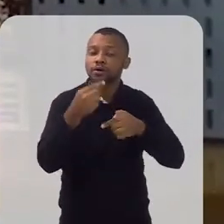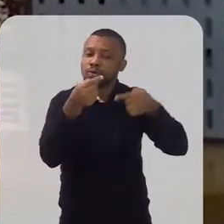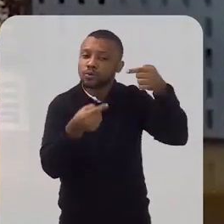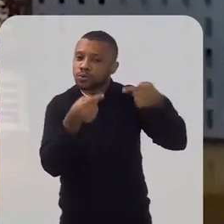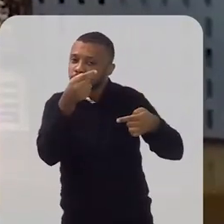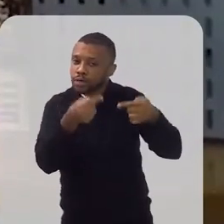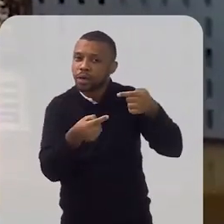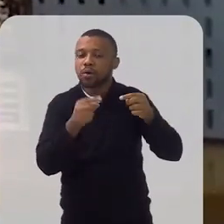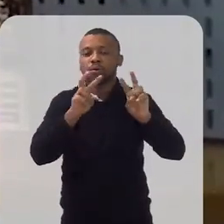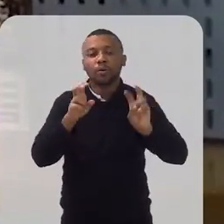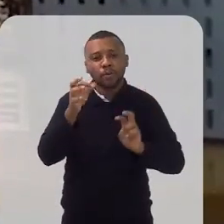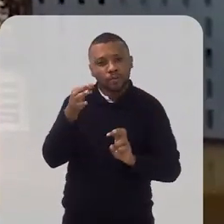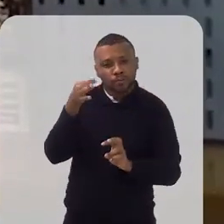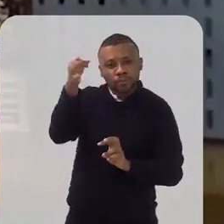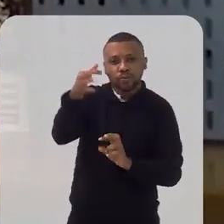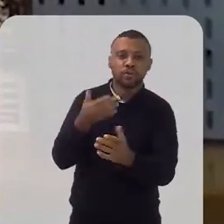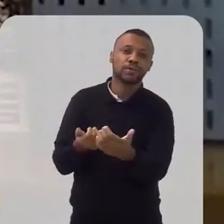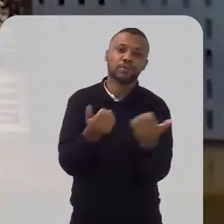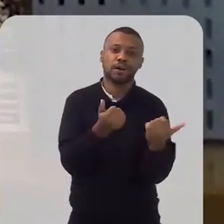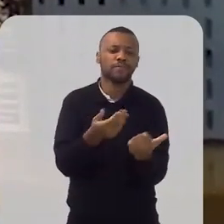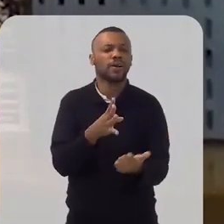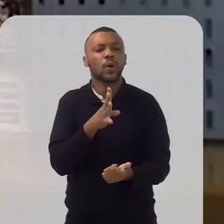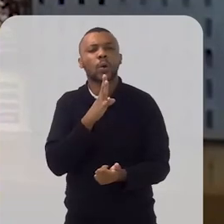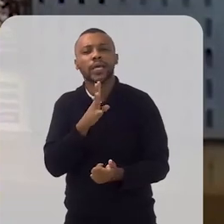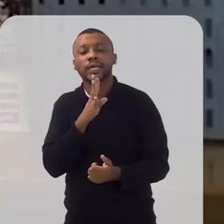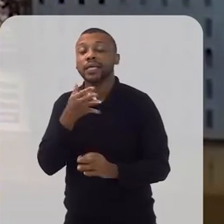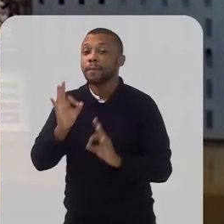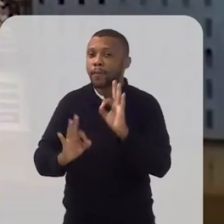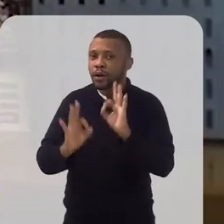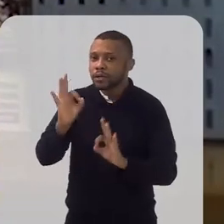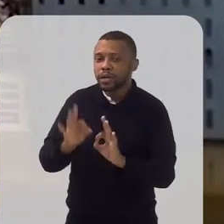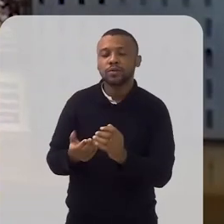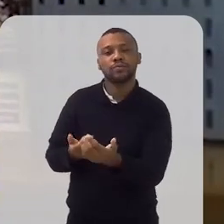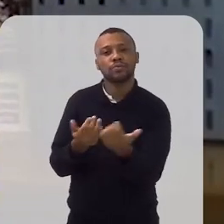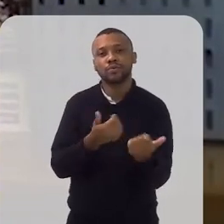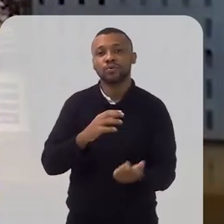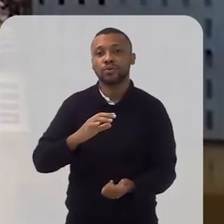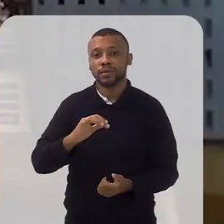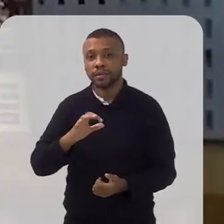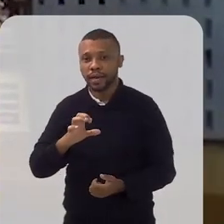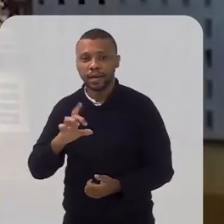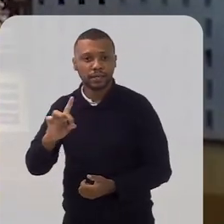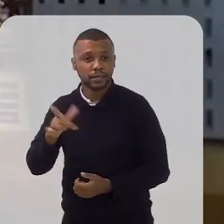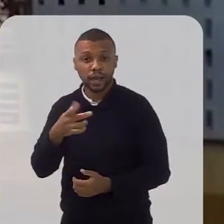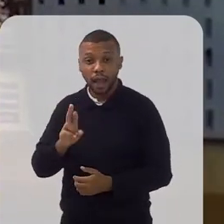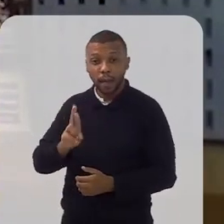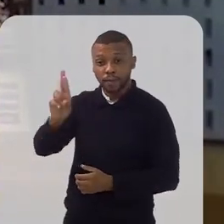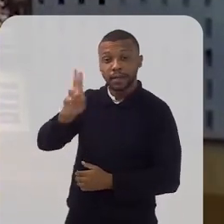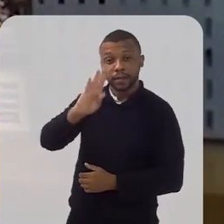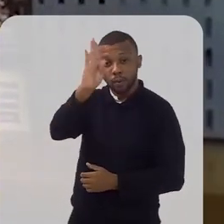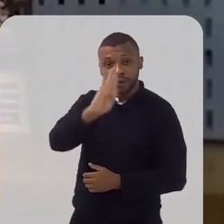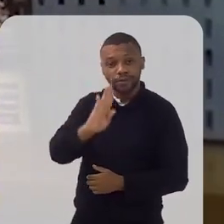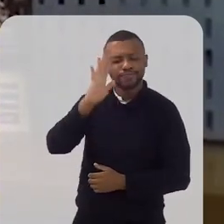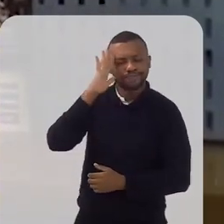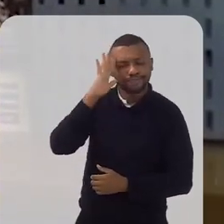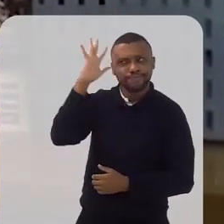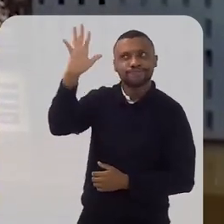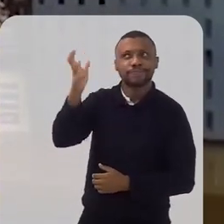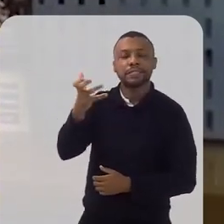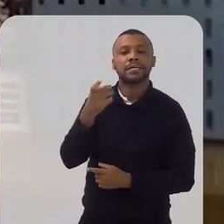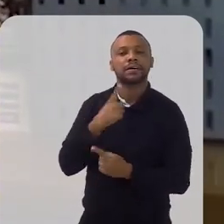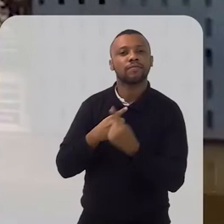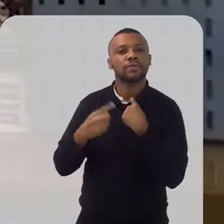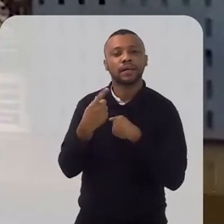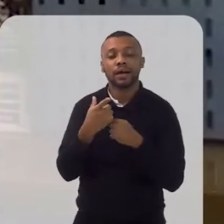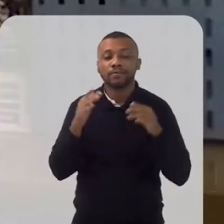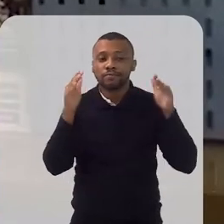discussão sobre o futuro da juventude. Então, pincelei só esse projeto aí de juventude do CIEDES, porque eu acho que ele representa muito aí o Brasil que a gente quer. Ele